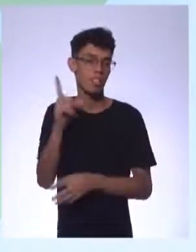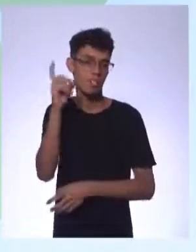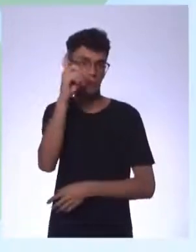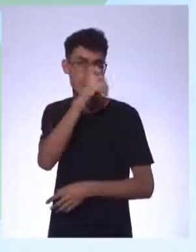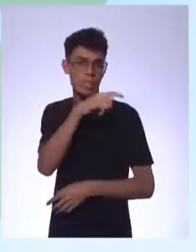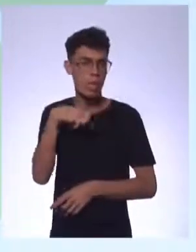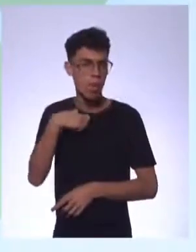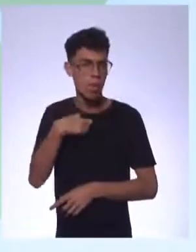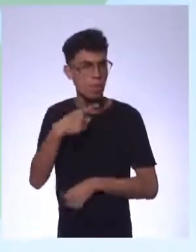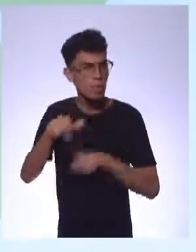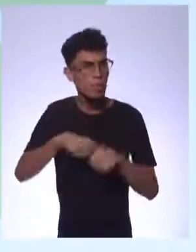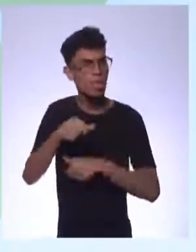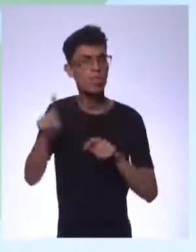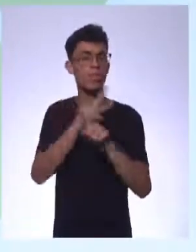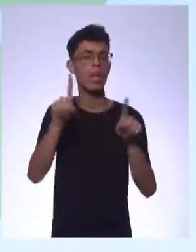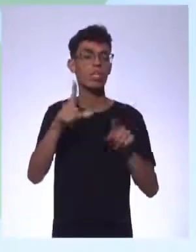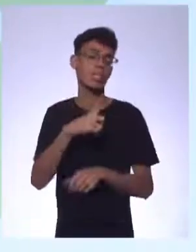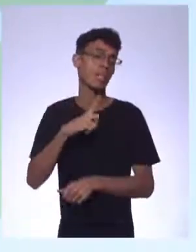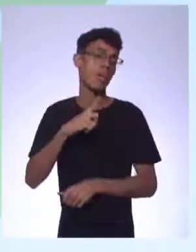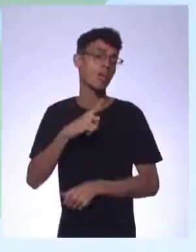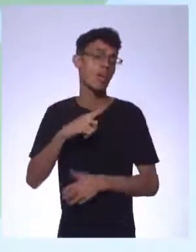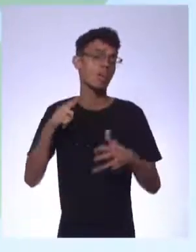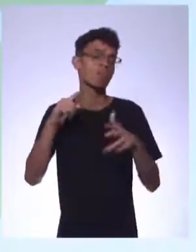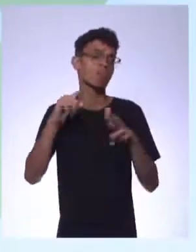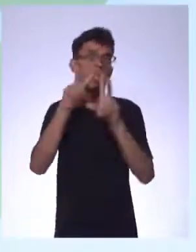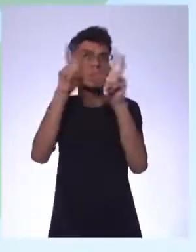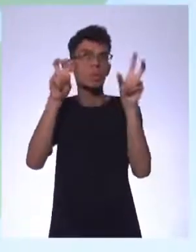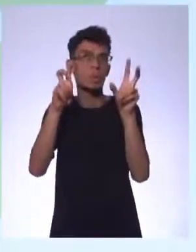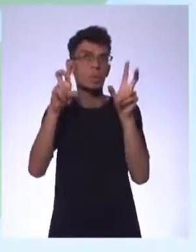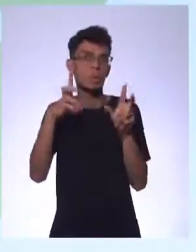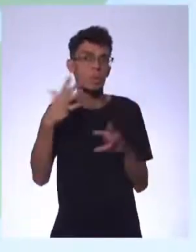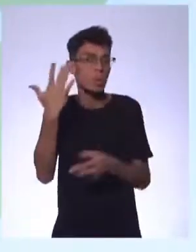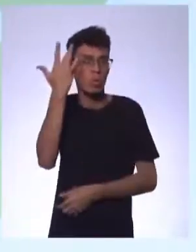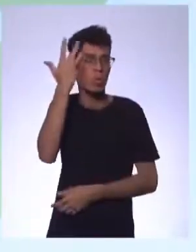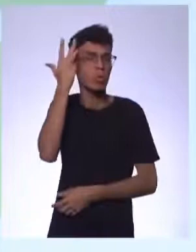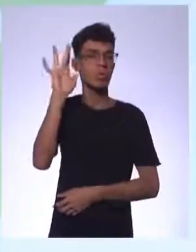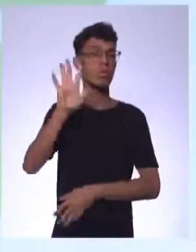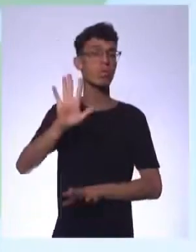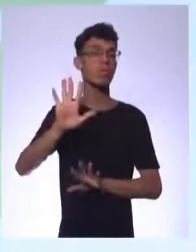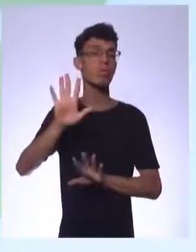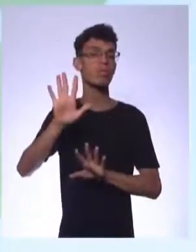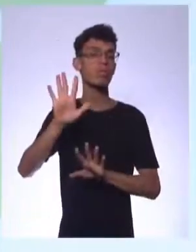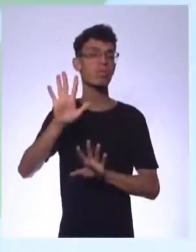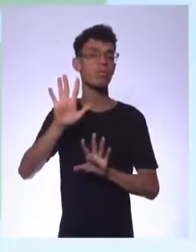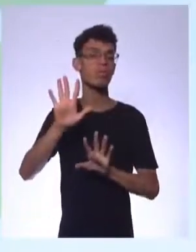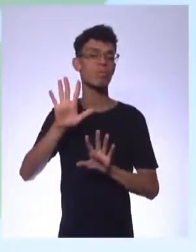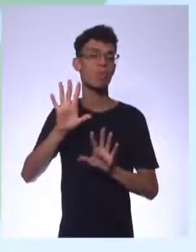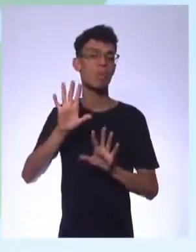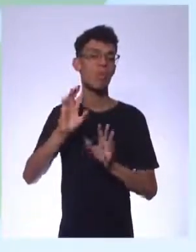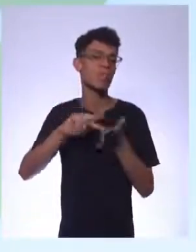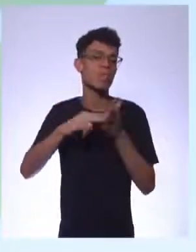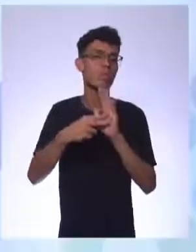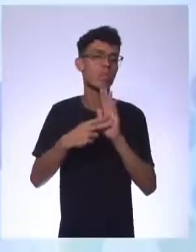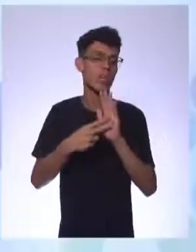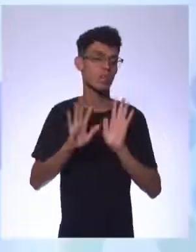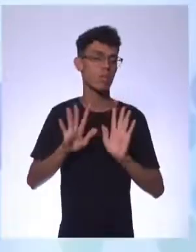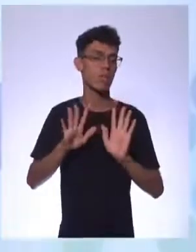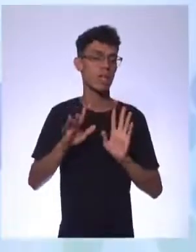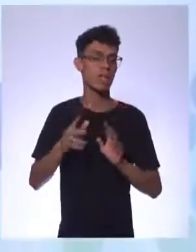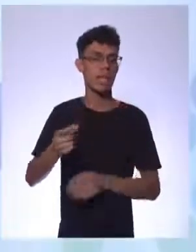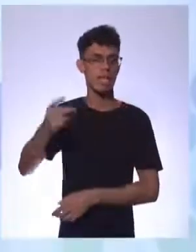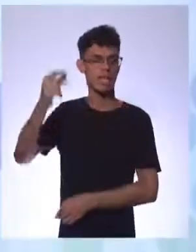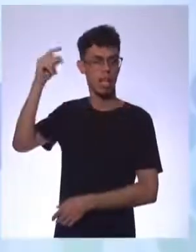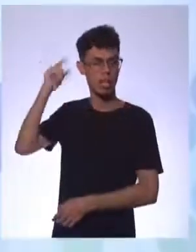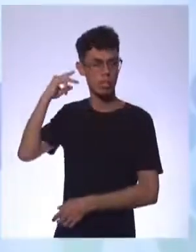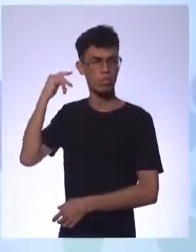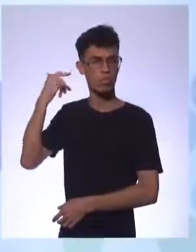tem coisas que eu não tenho opinião formada, mas quando eu tenho uma opinião formada, me segura. Ah, entendeu? tinha uma época da minha isso. vida que eu